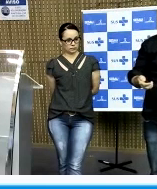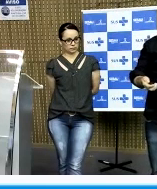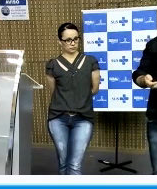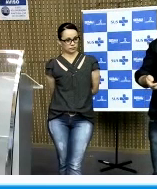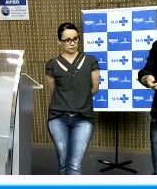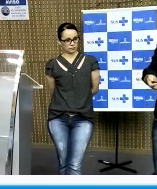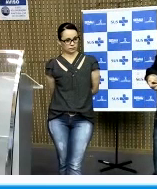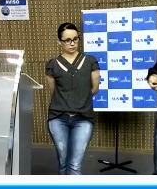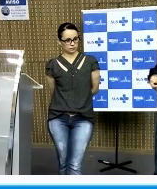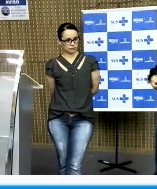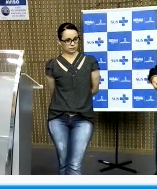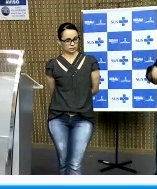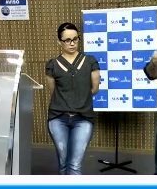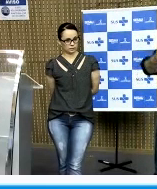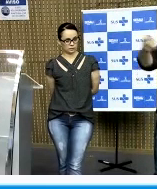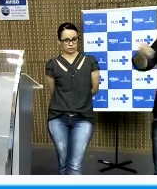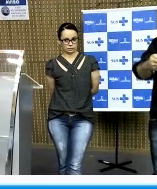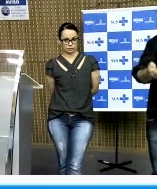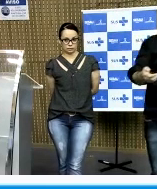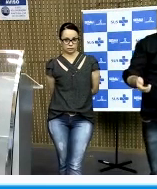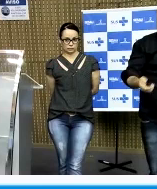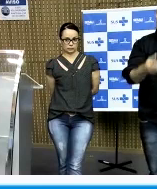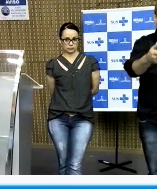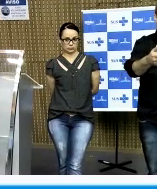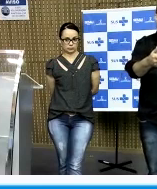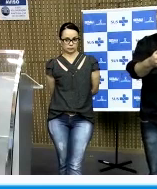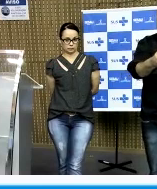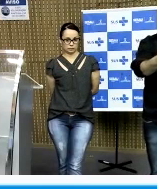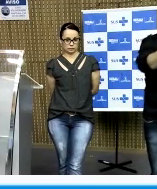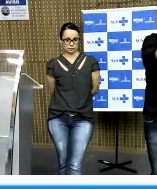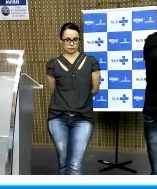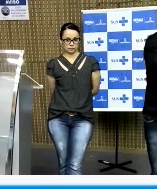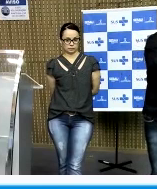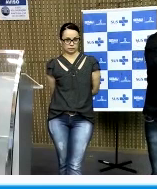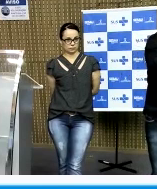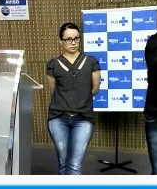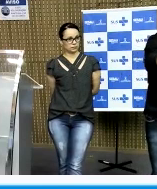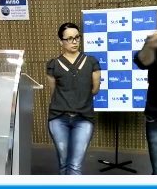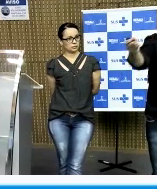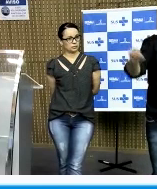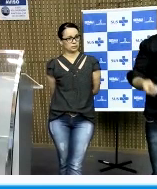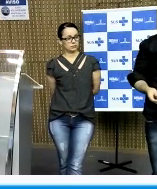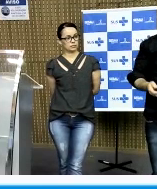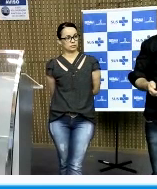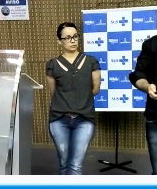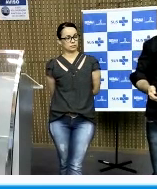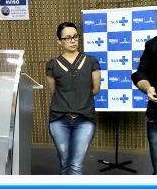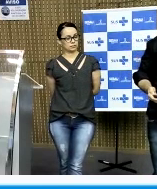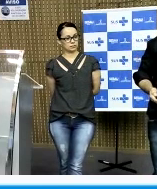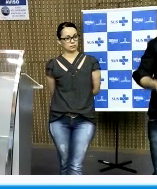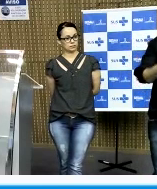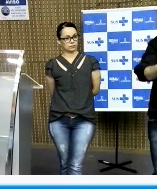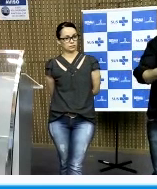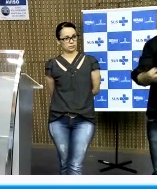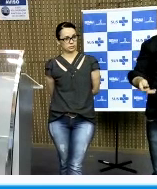contínuo, tá? Ele tem que acontecer diariamente. E qual que é o nosso meio? Registro em caderneta, registro no sistema, que é da onde a gente faz toda a estratificação